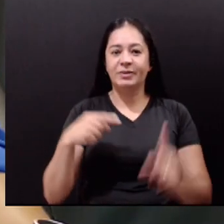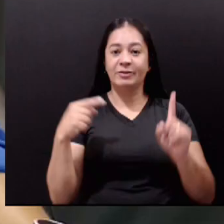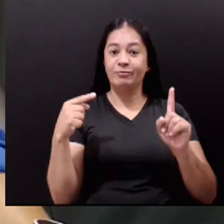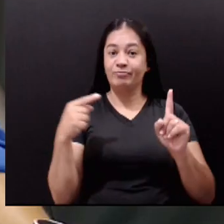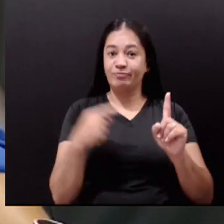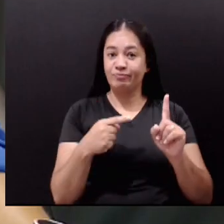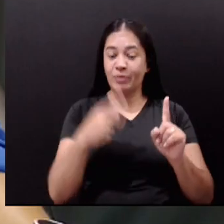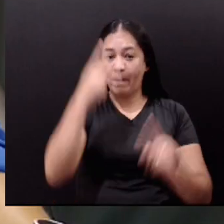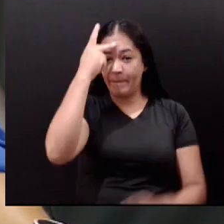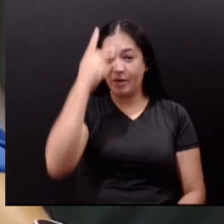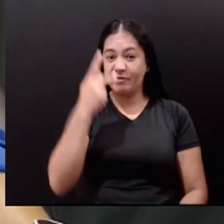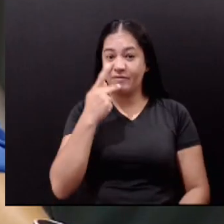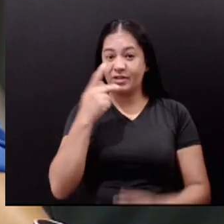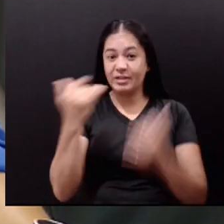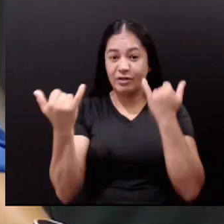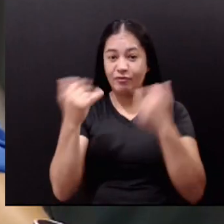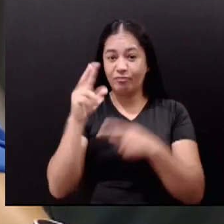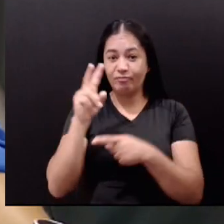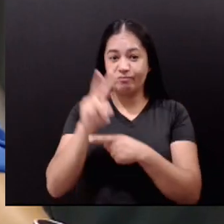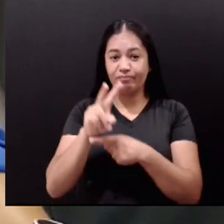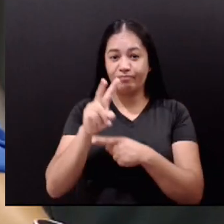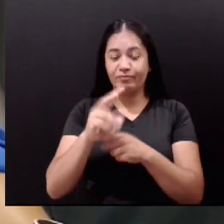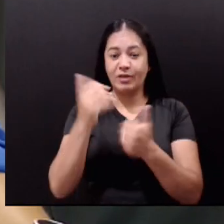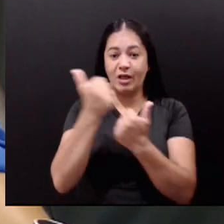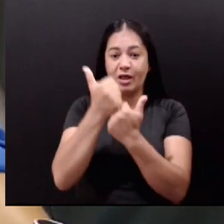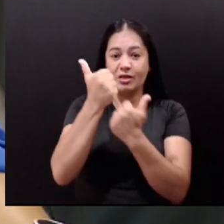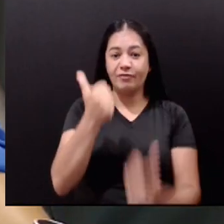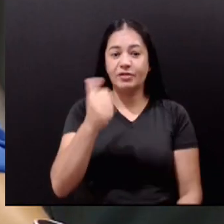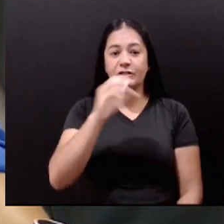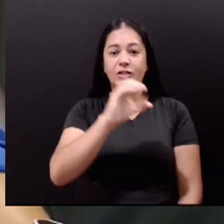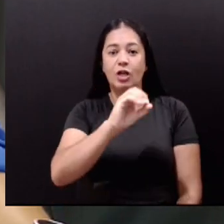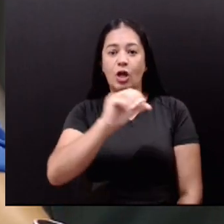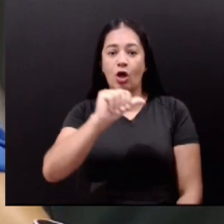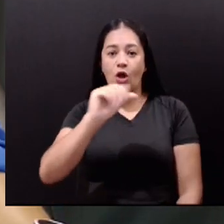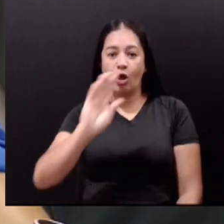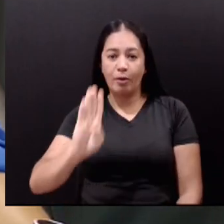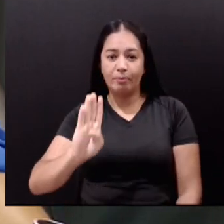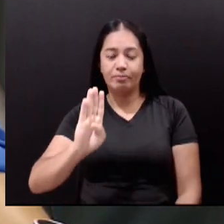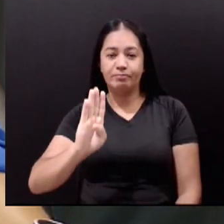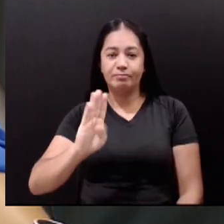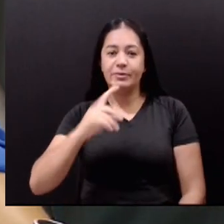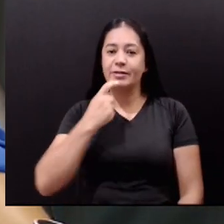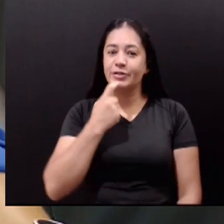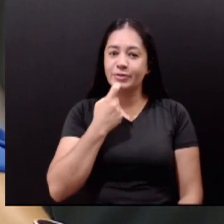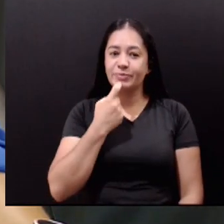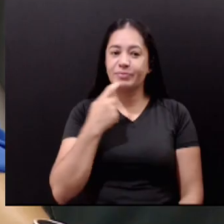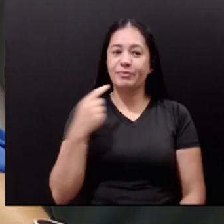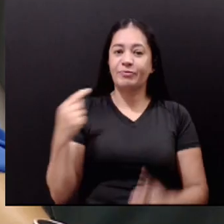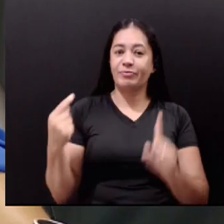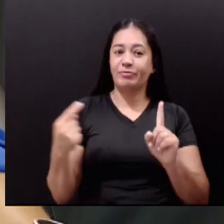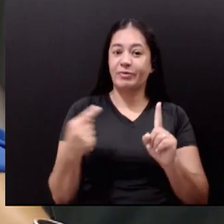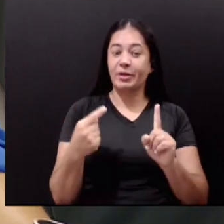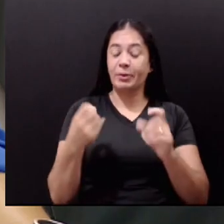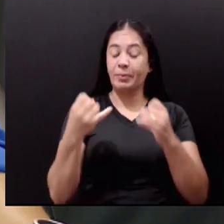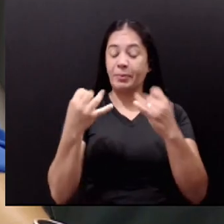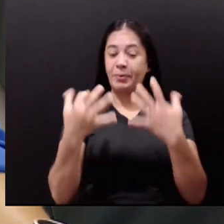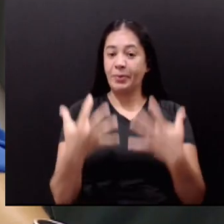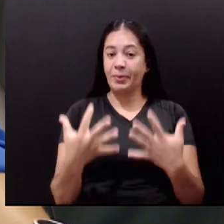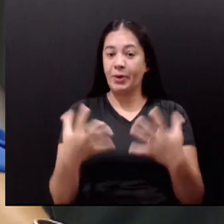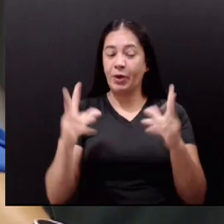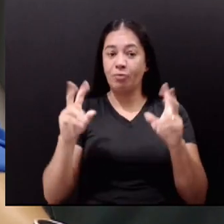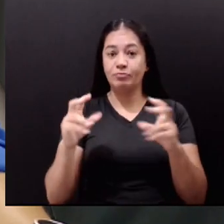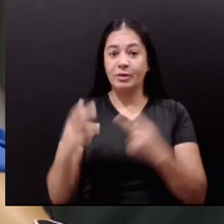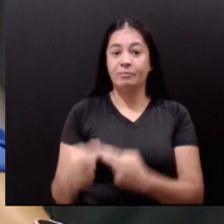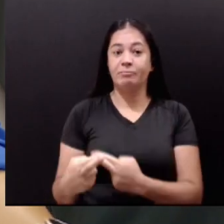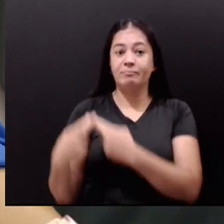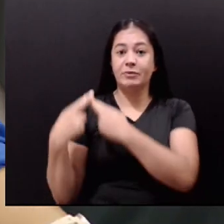ele é vice-presidente da Comissão de Direito Digital da OAB Campinas, vai falar com a gente sobre a responsabilidade,